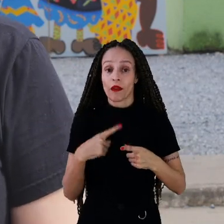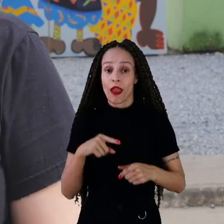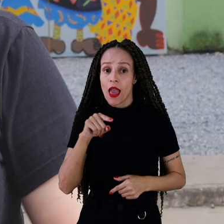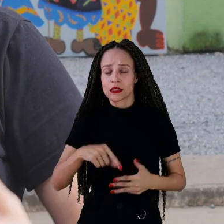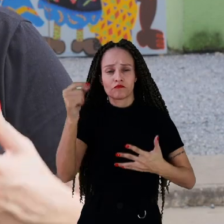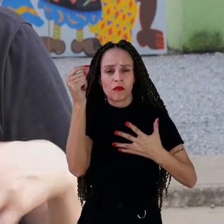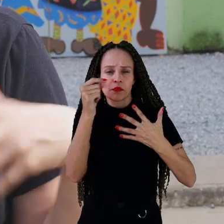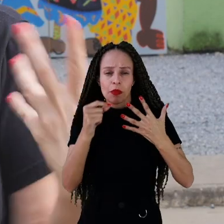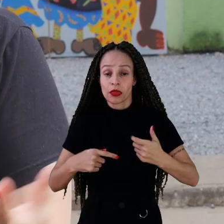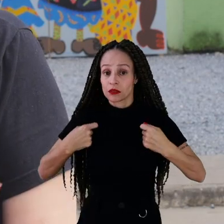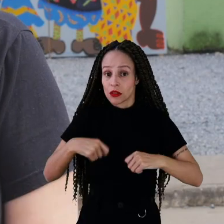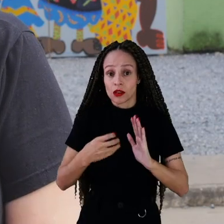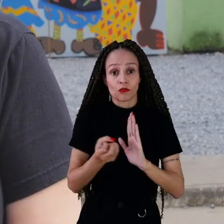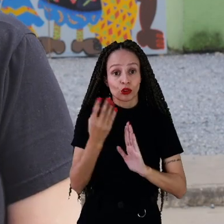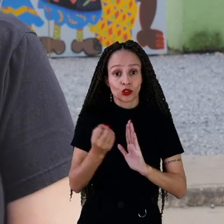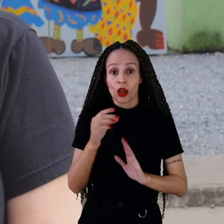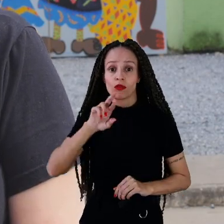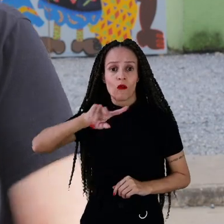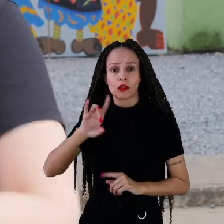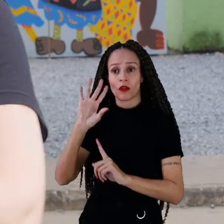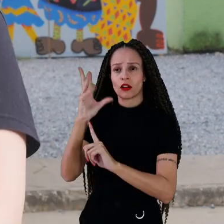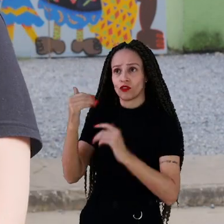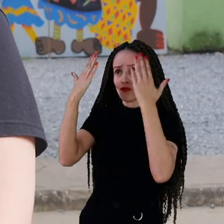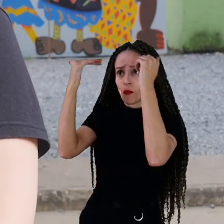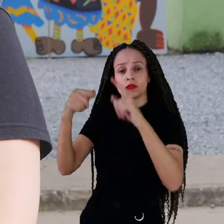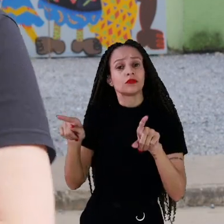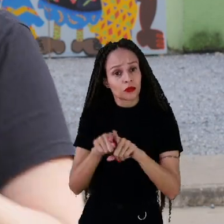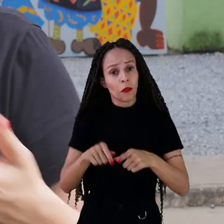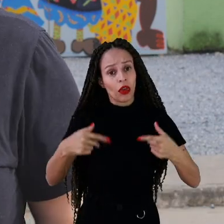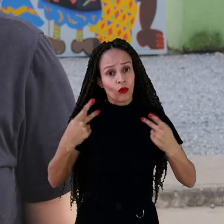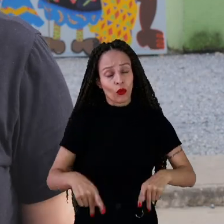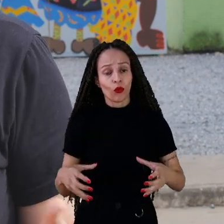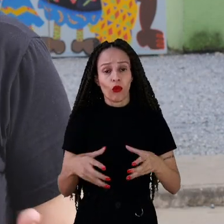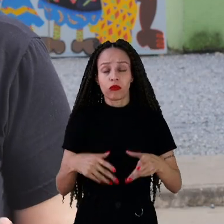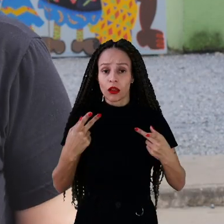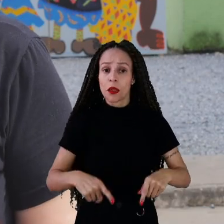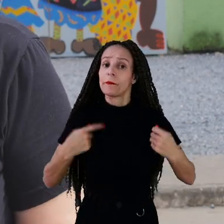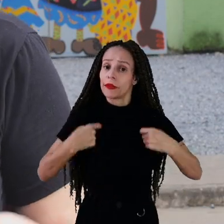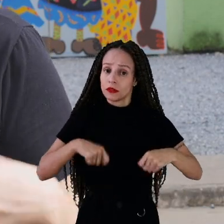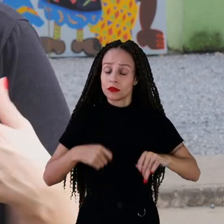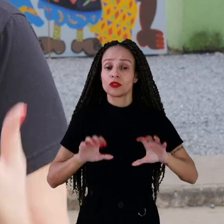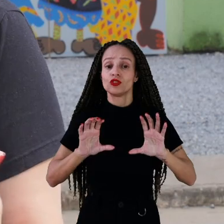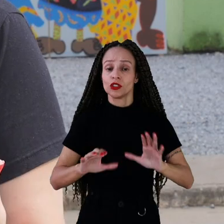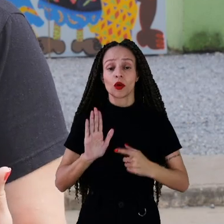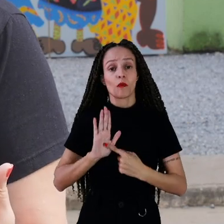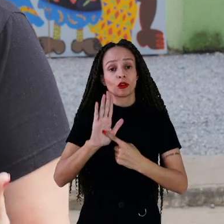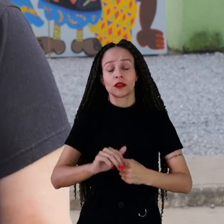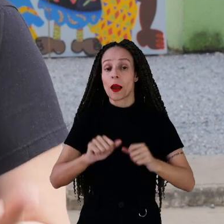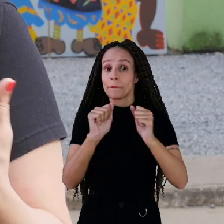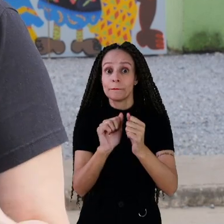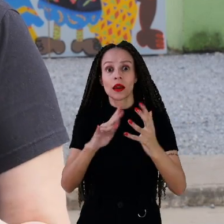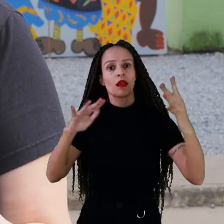tradicionais. Porque essas necessidades da produção não são só para os grandes artistas, são para os grupos locais também. A gente precisa